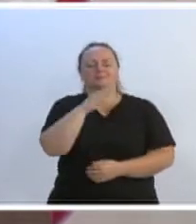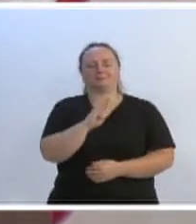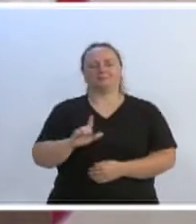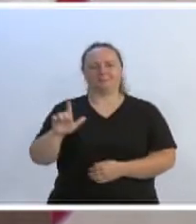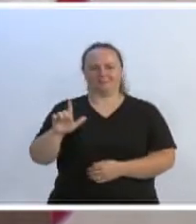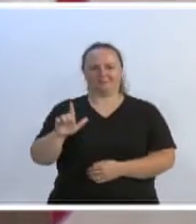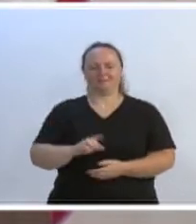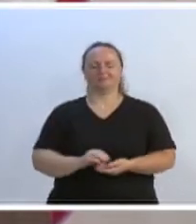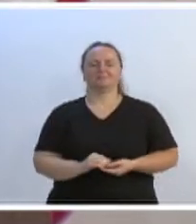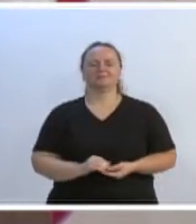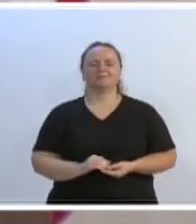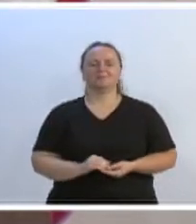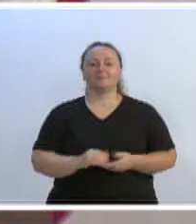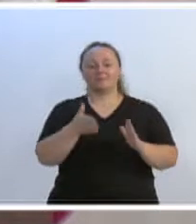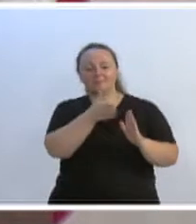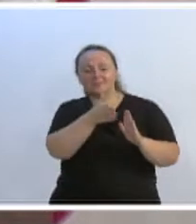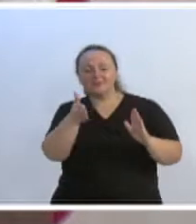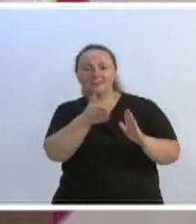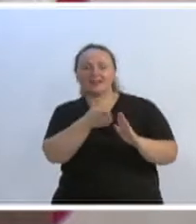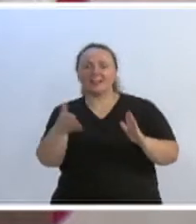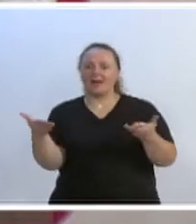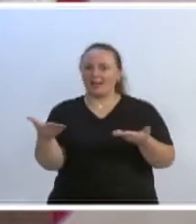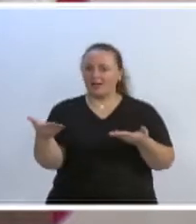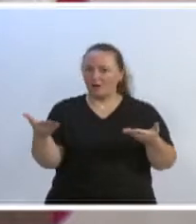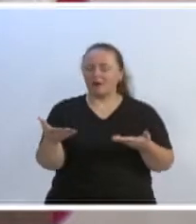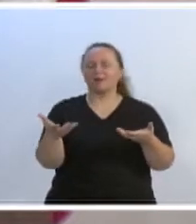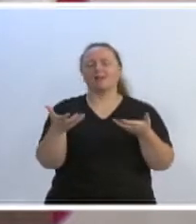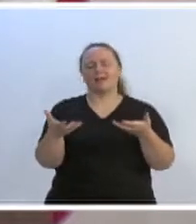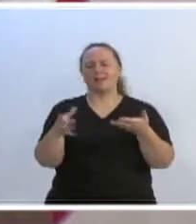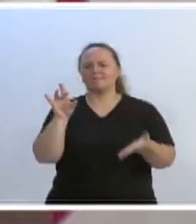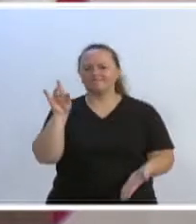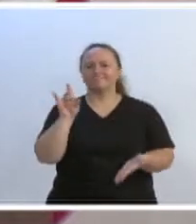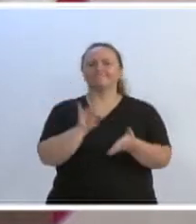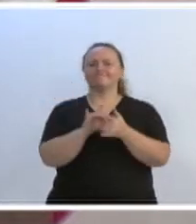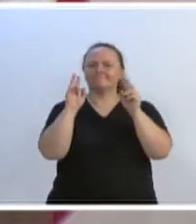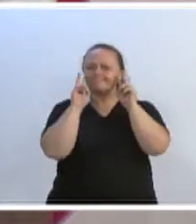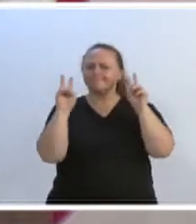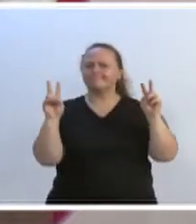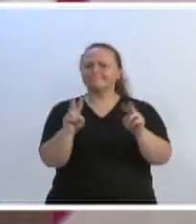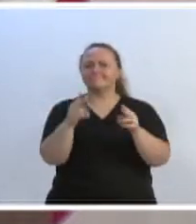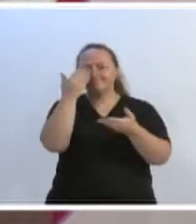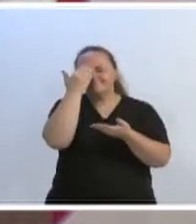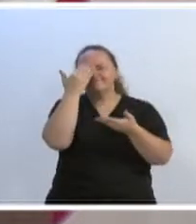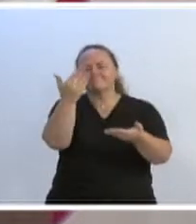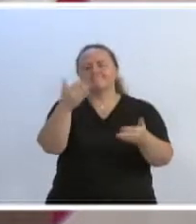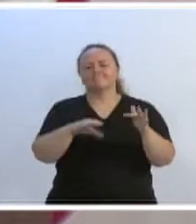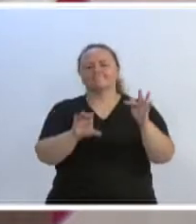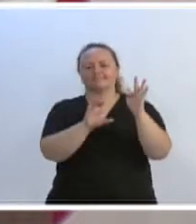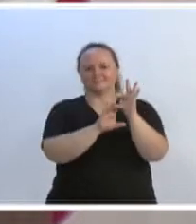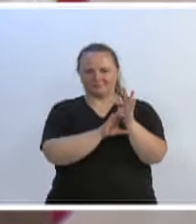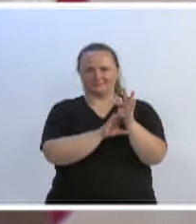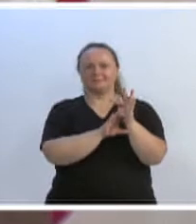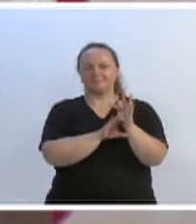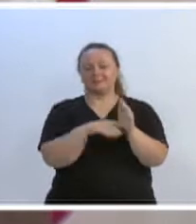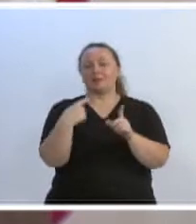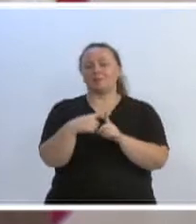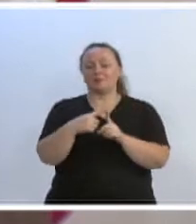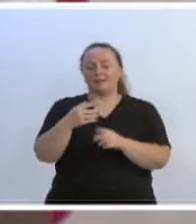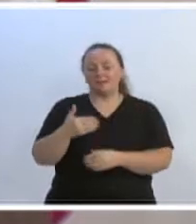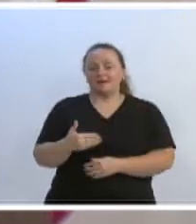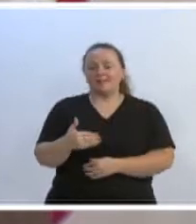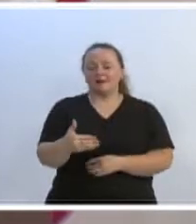mais carta, não se tem mais diário, né, o mundo digital pode